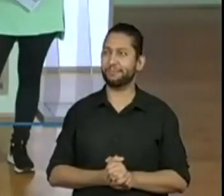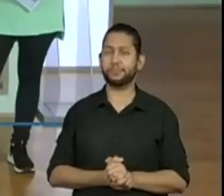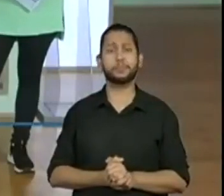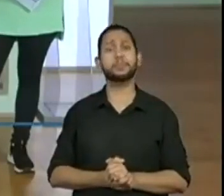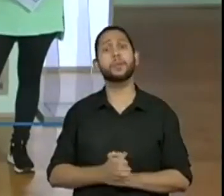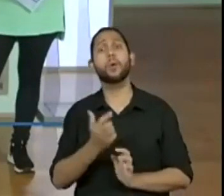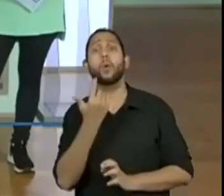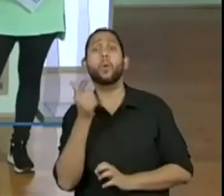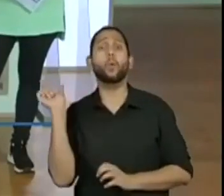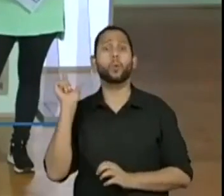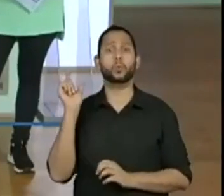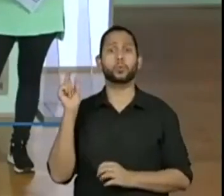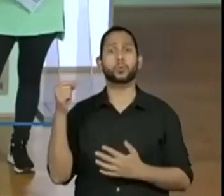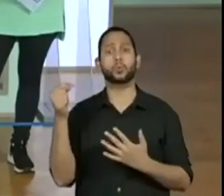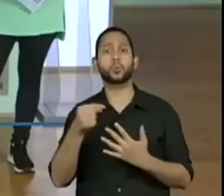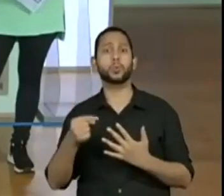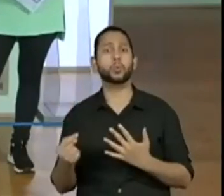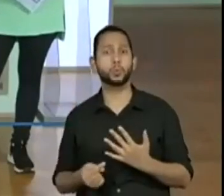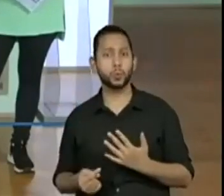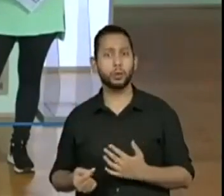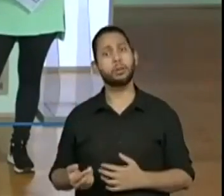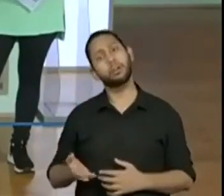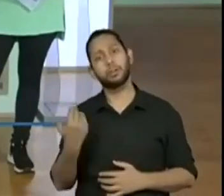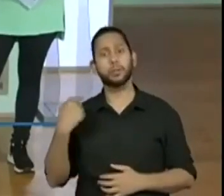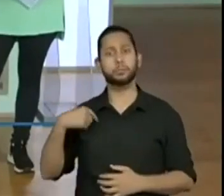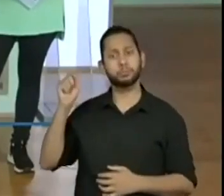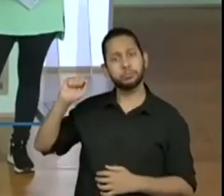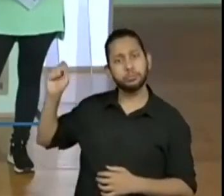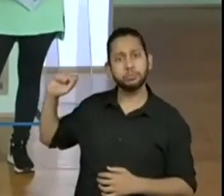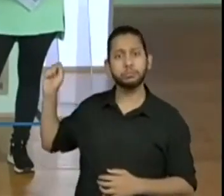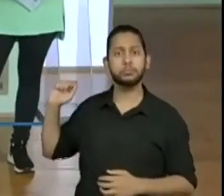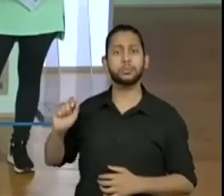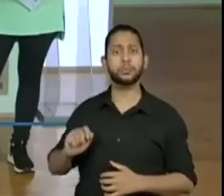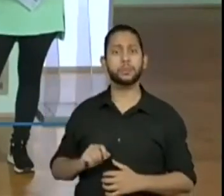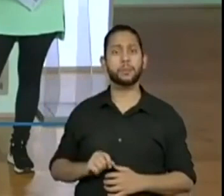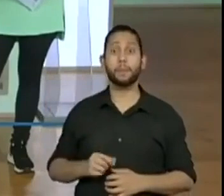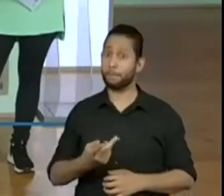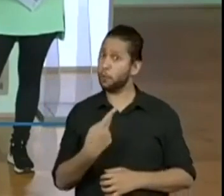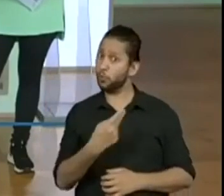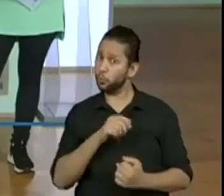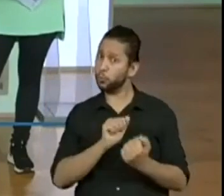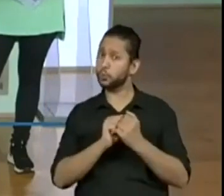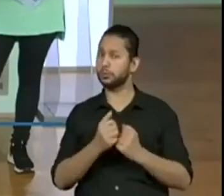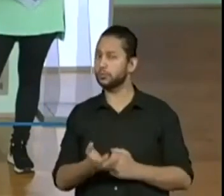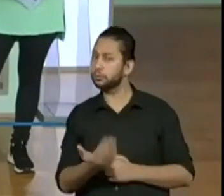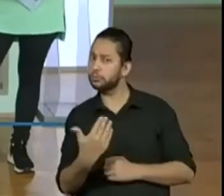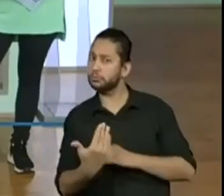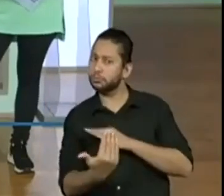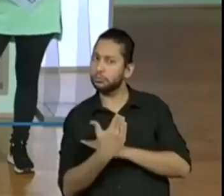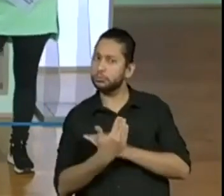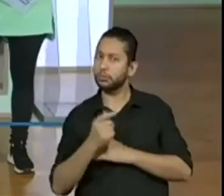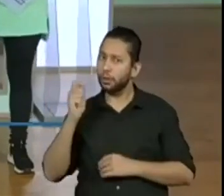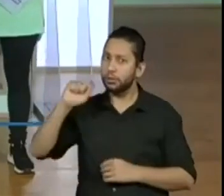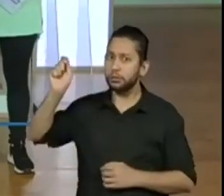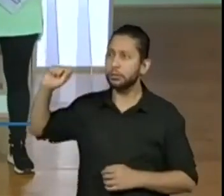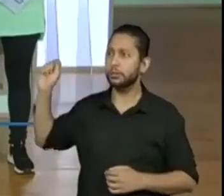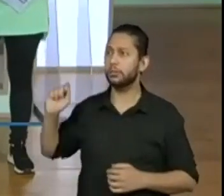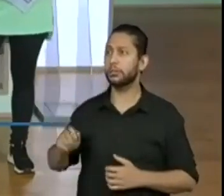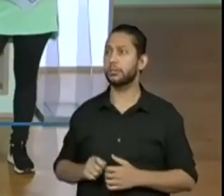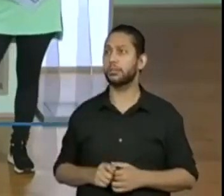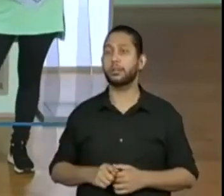E outros contos para colocar aqui na nossa lista? Nós vamos construir a lista junto. Ó, a Alice